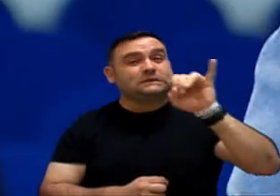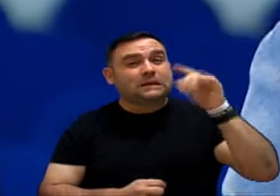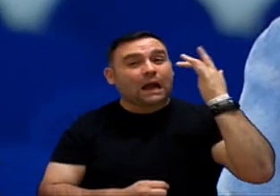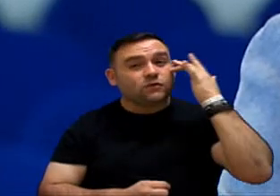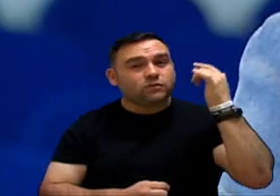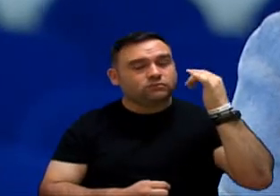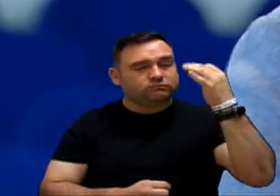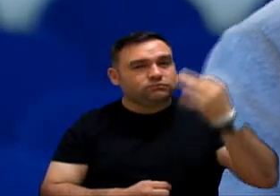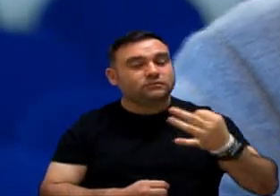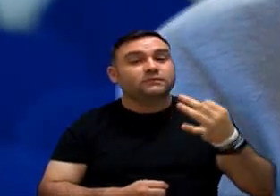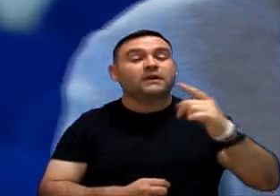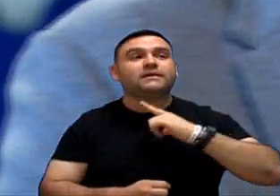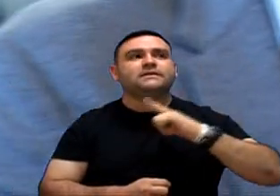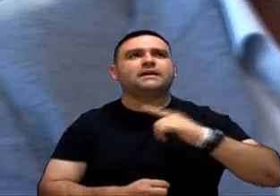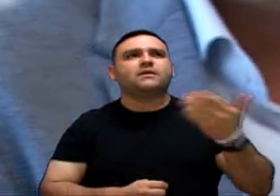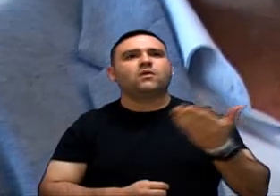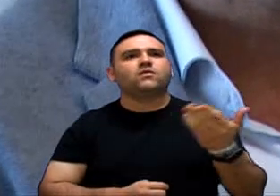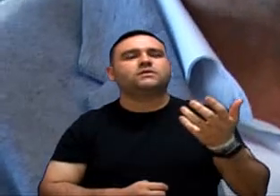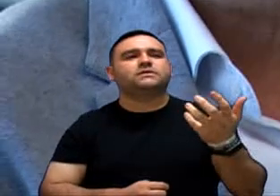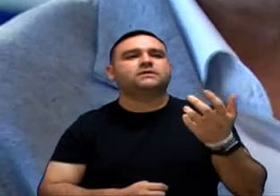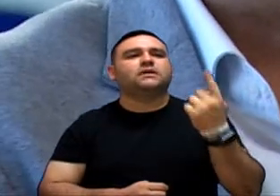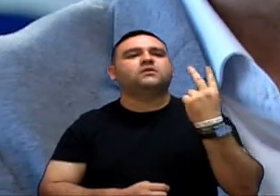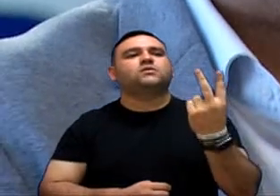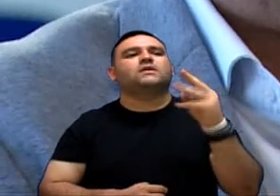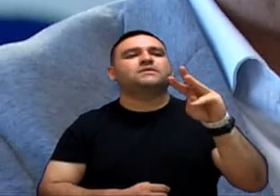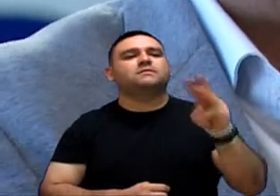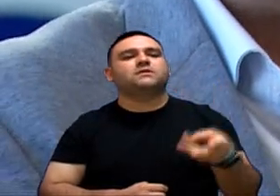engano, recebe hoje